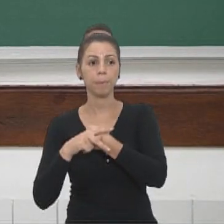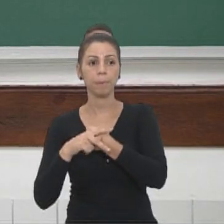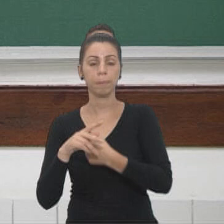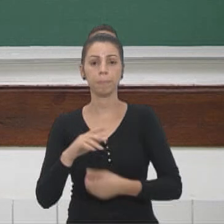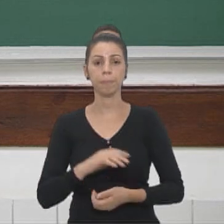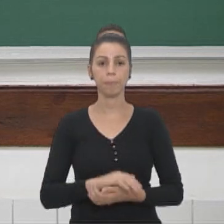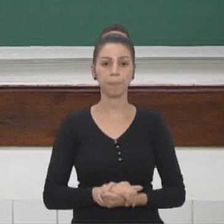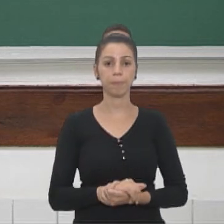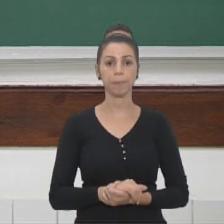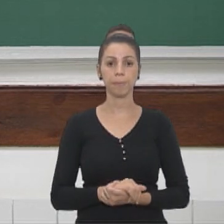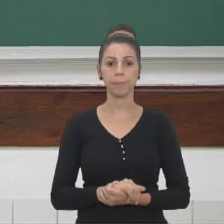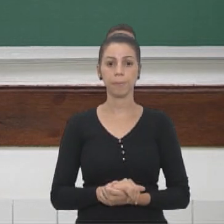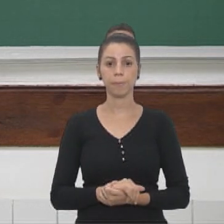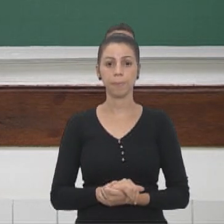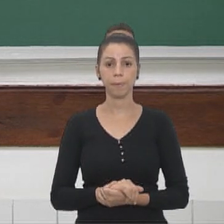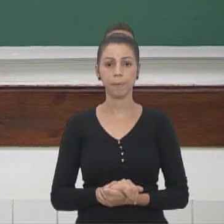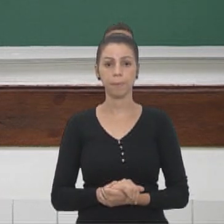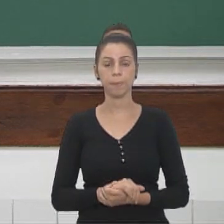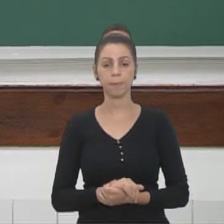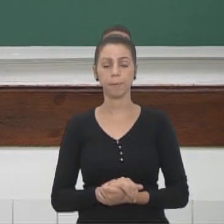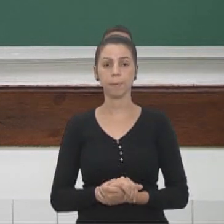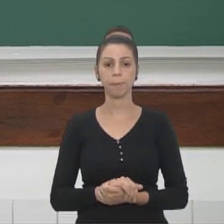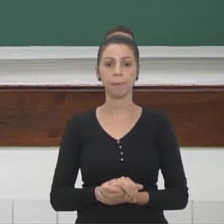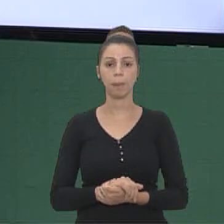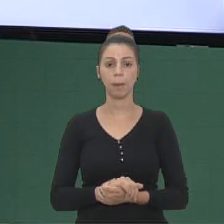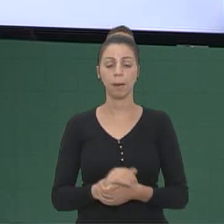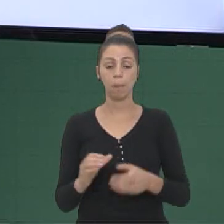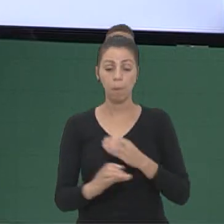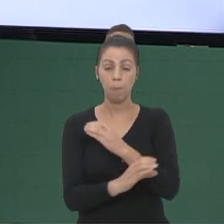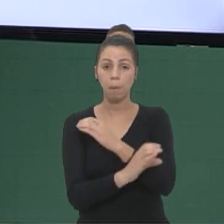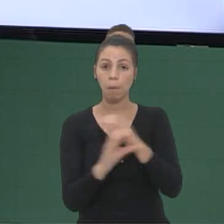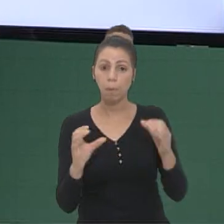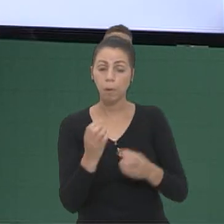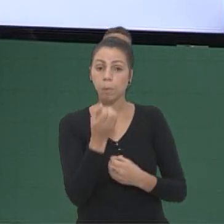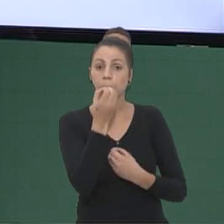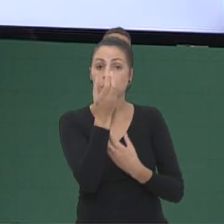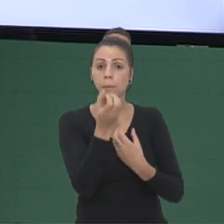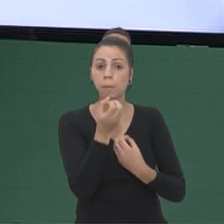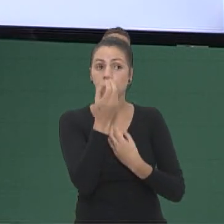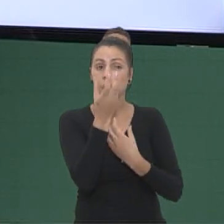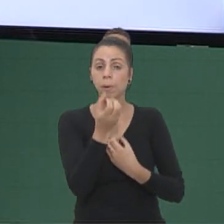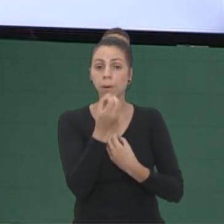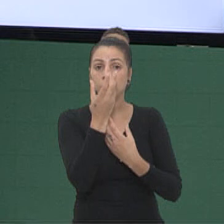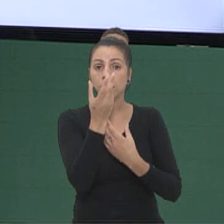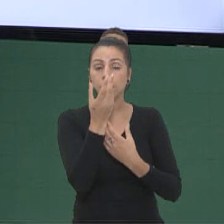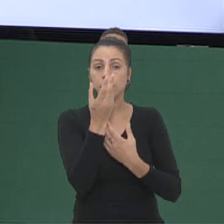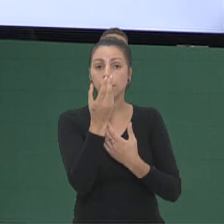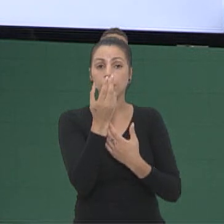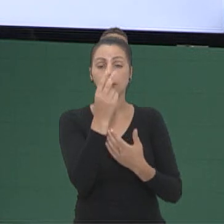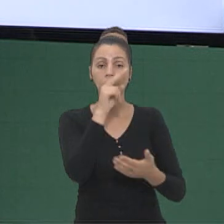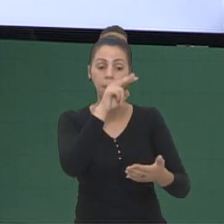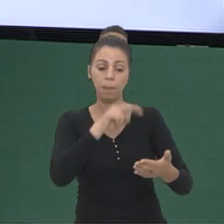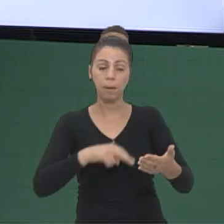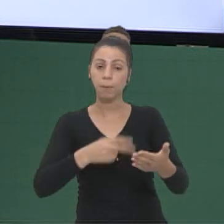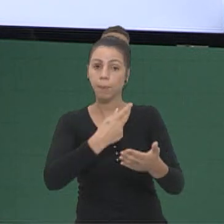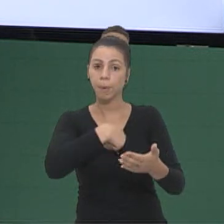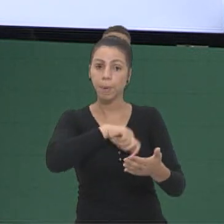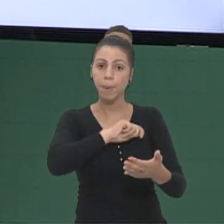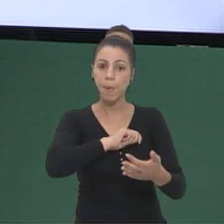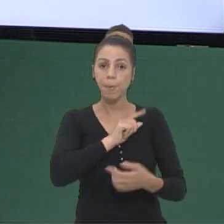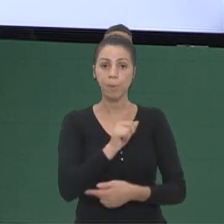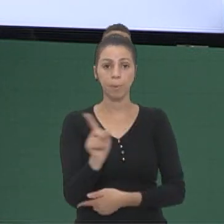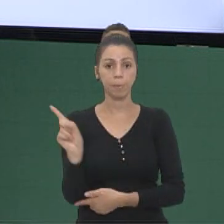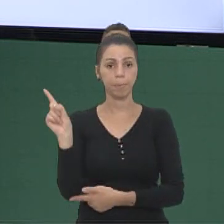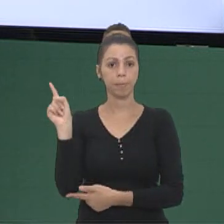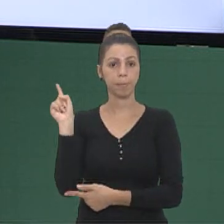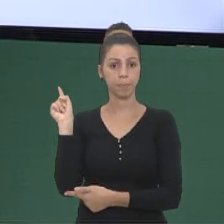chá, certo? E concluindo o nosso poema, e compraré bombones, pero no para ti. Me